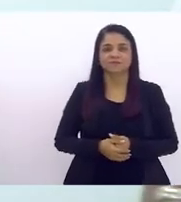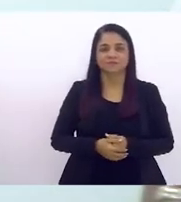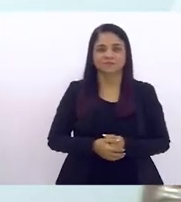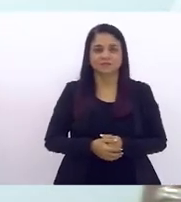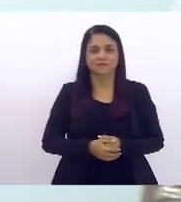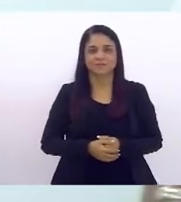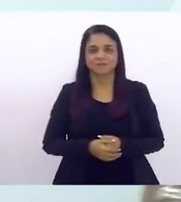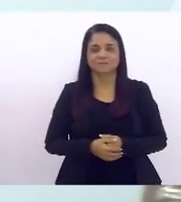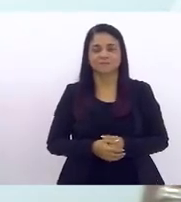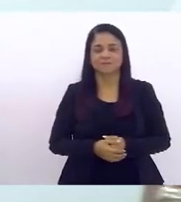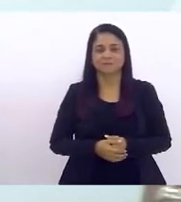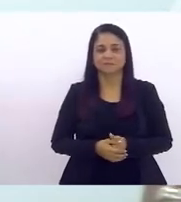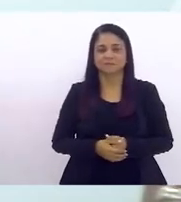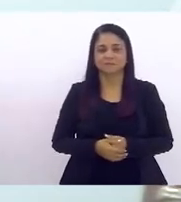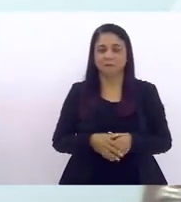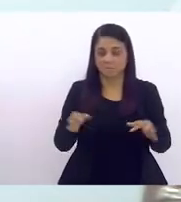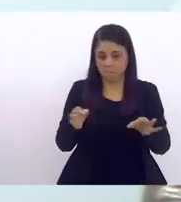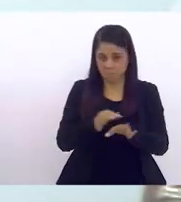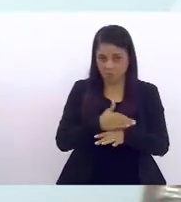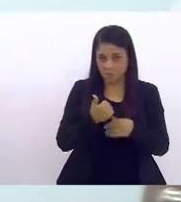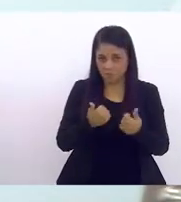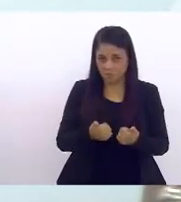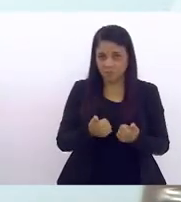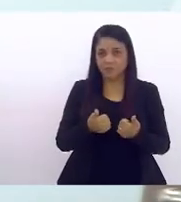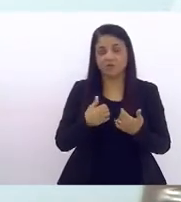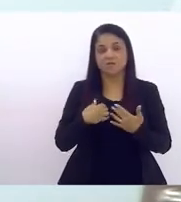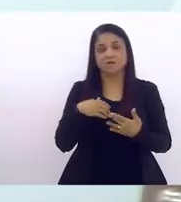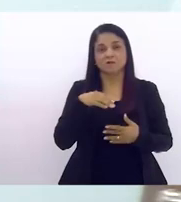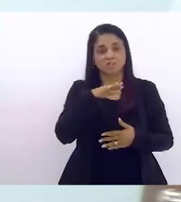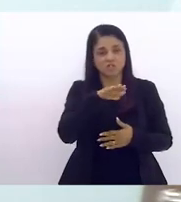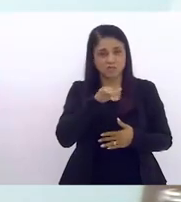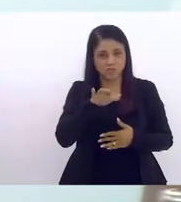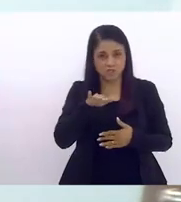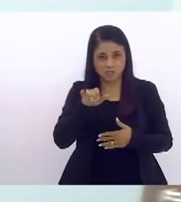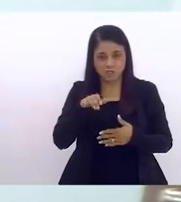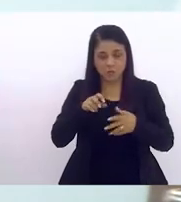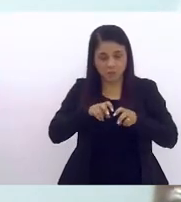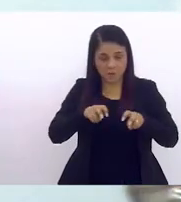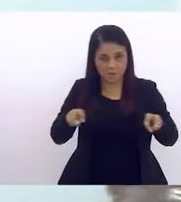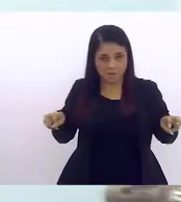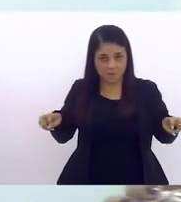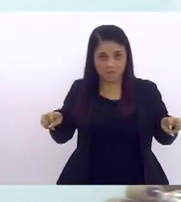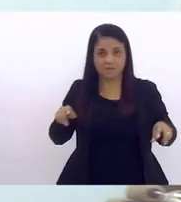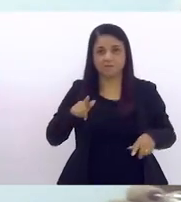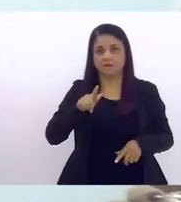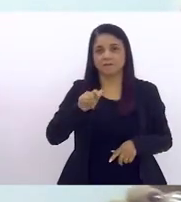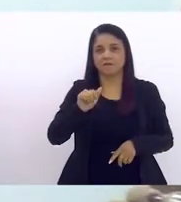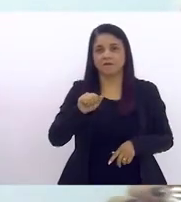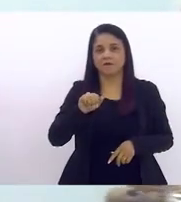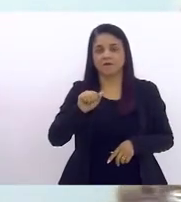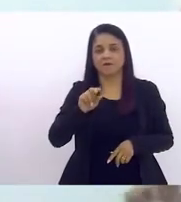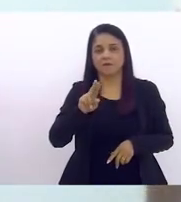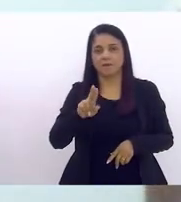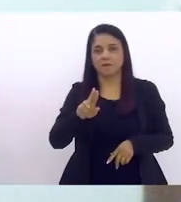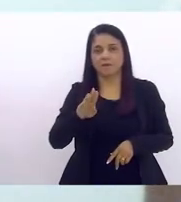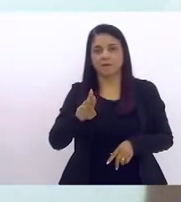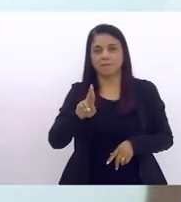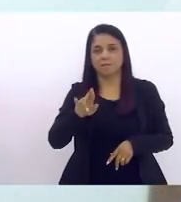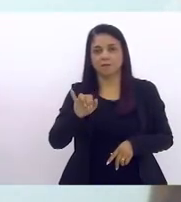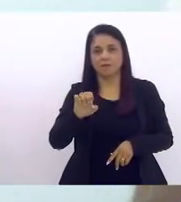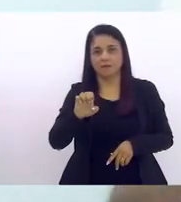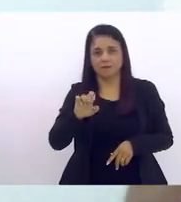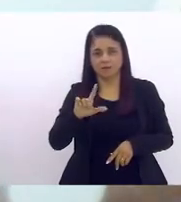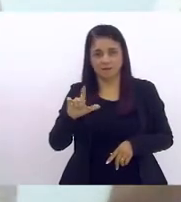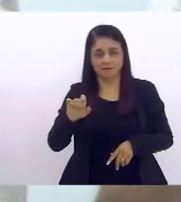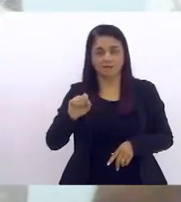palavra... Então, convoco aqui à mesa a Gabriela Santoro, que é presidente